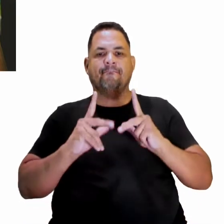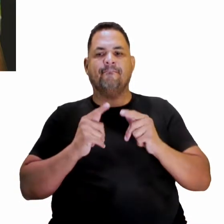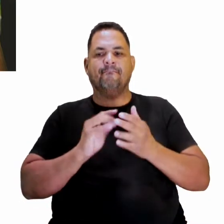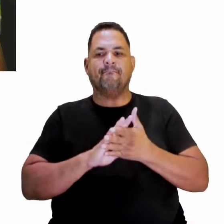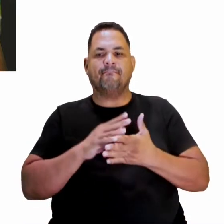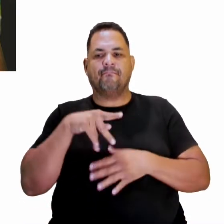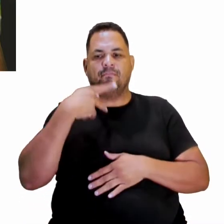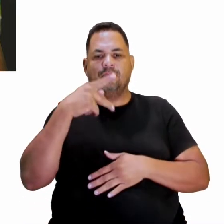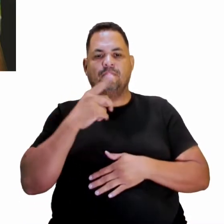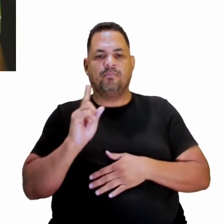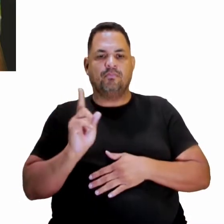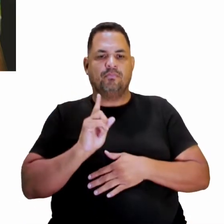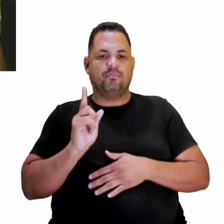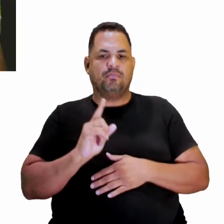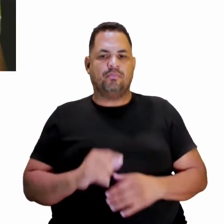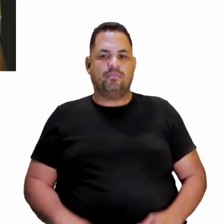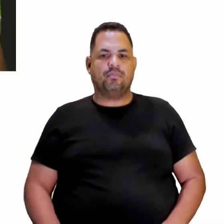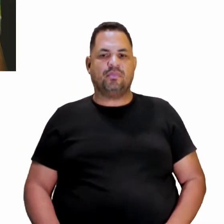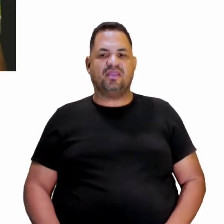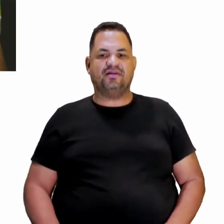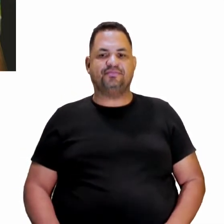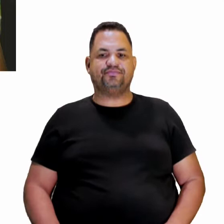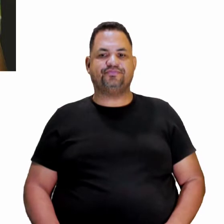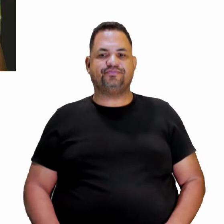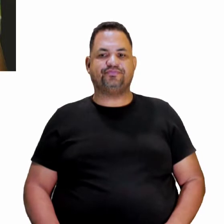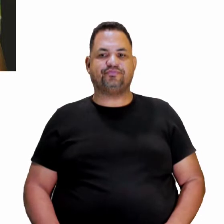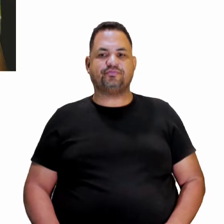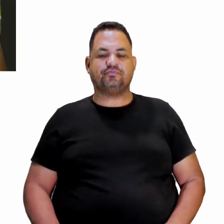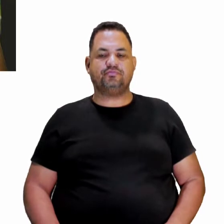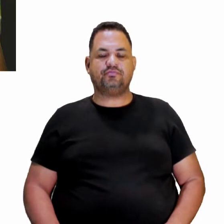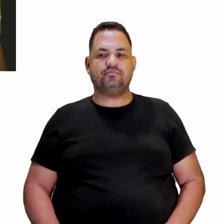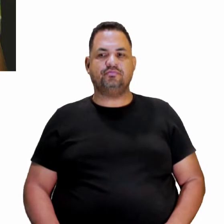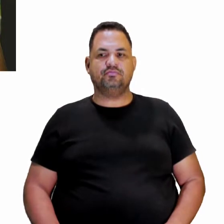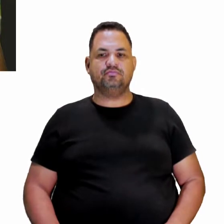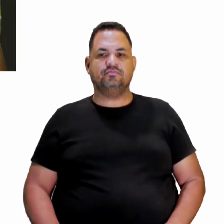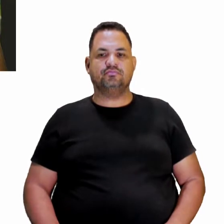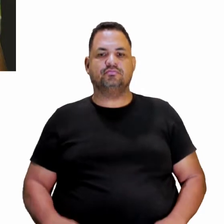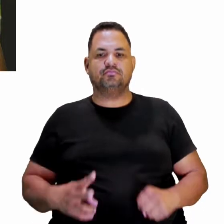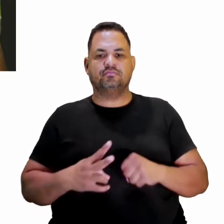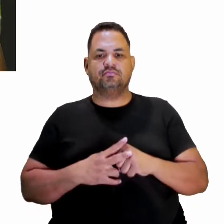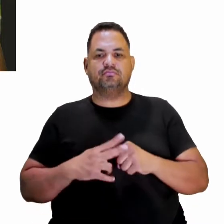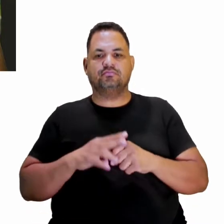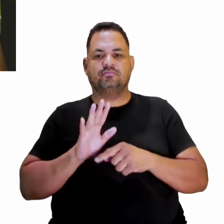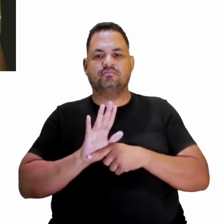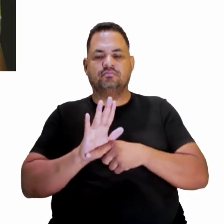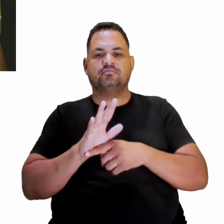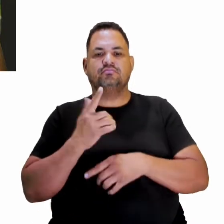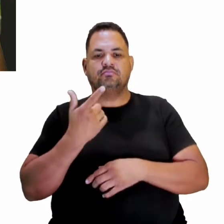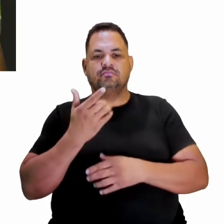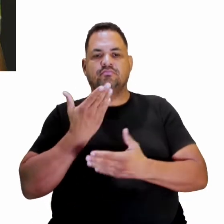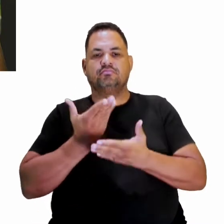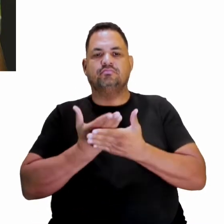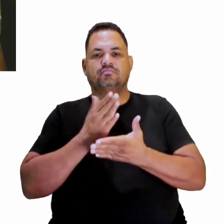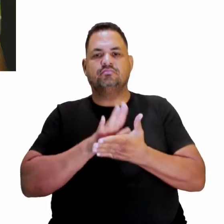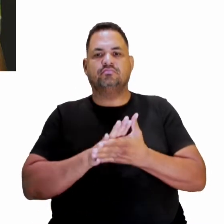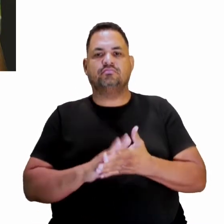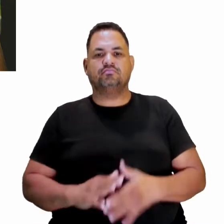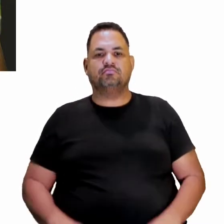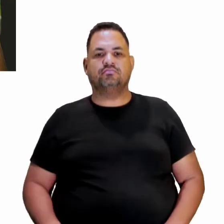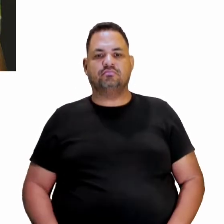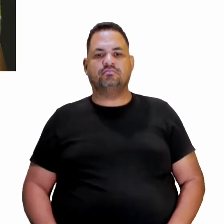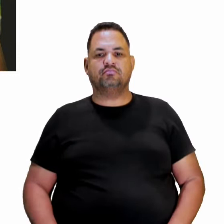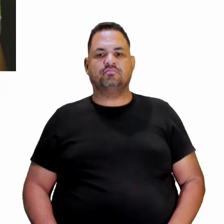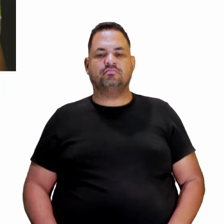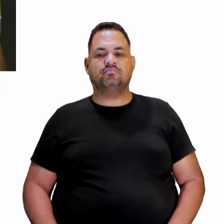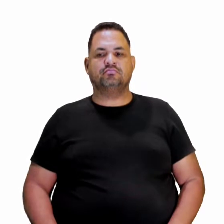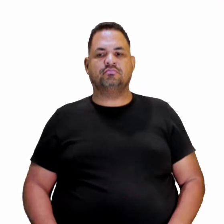apenas dizer não, exatamente. E como auxiliar, como eu comentei com vocês, ele não tem tradução, então dará a mesma. Vamos ver a